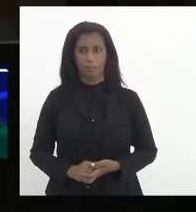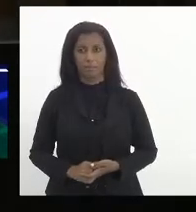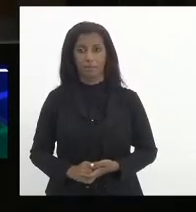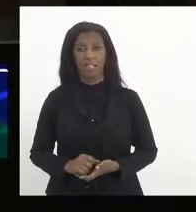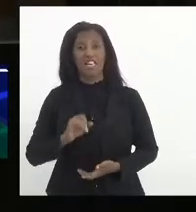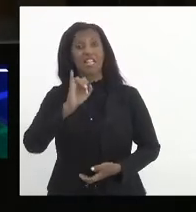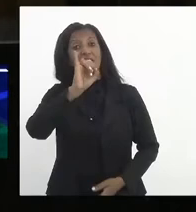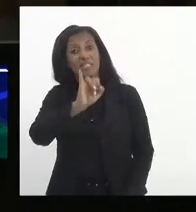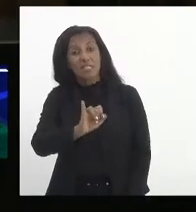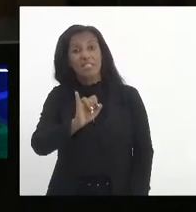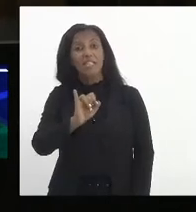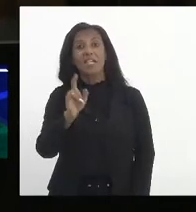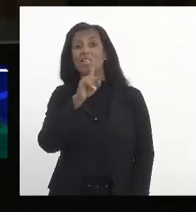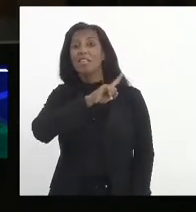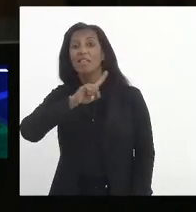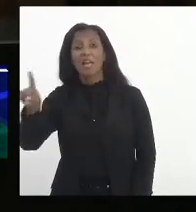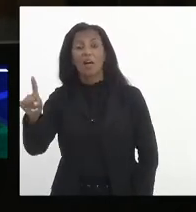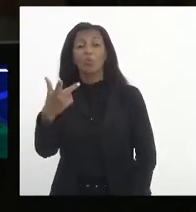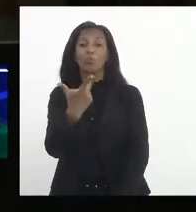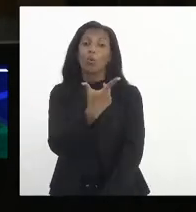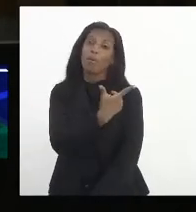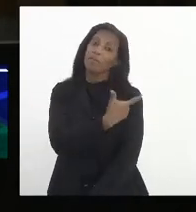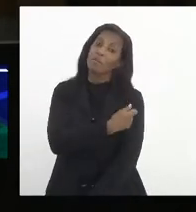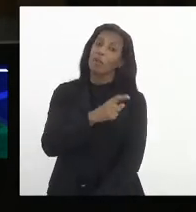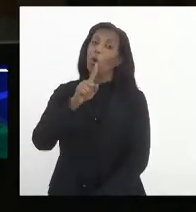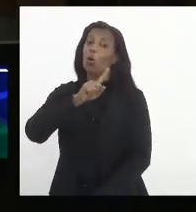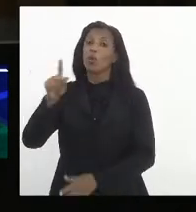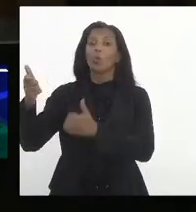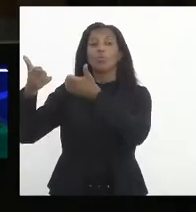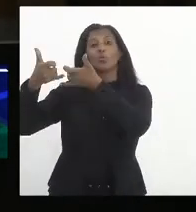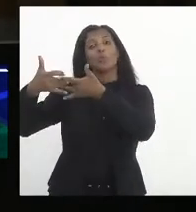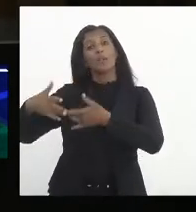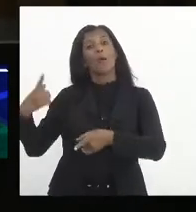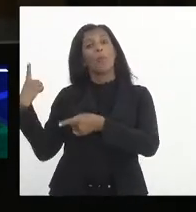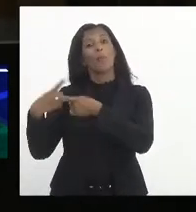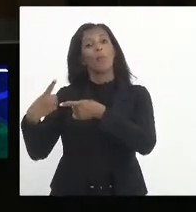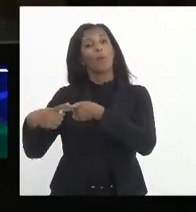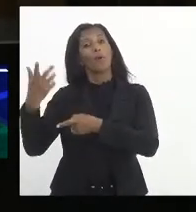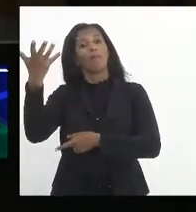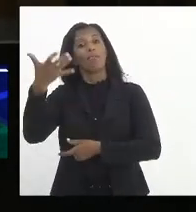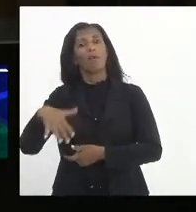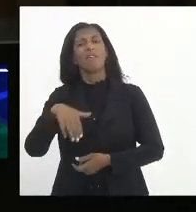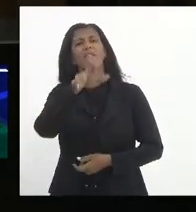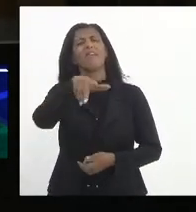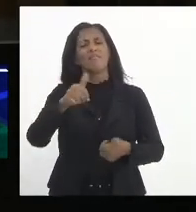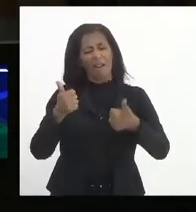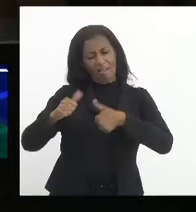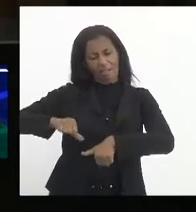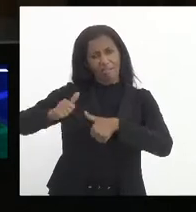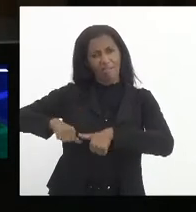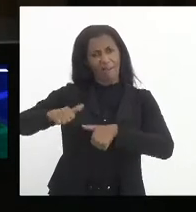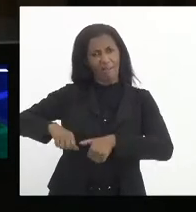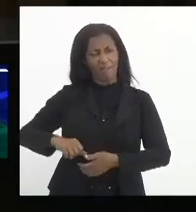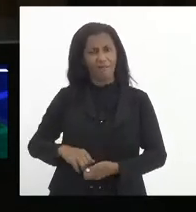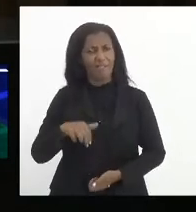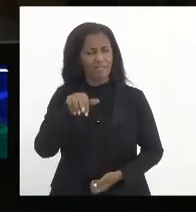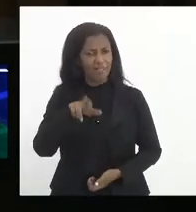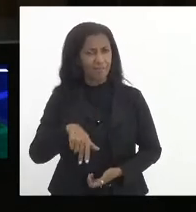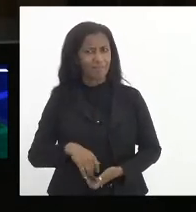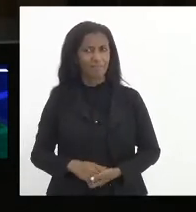caso não façam ou não justifiquem isso e quem vai analisar essas justificativas